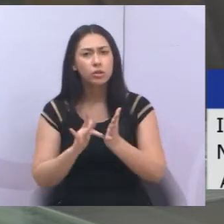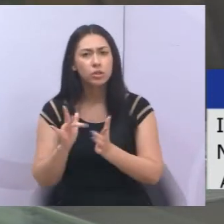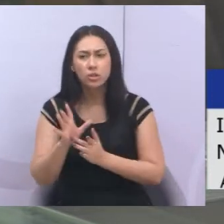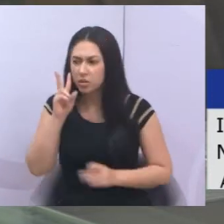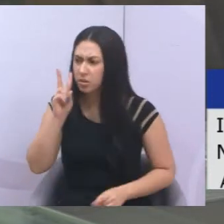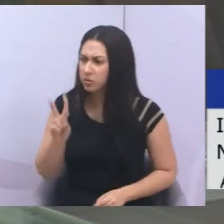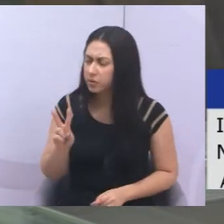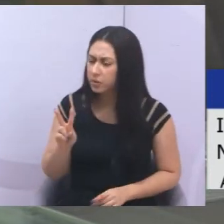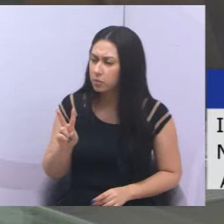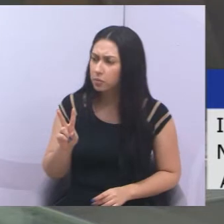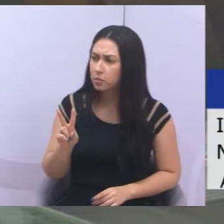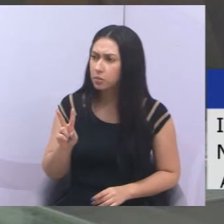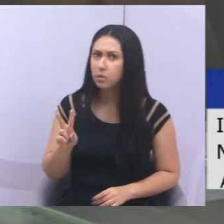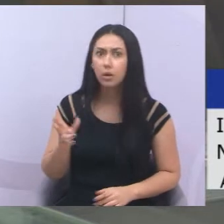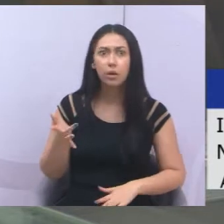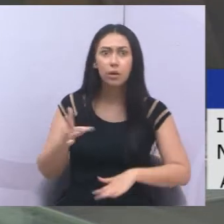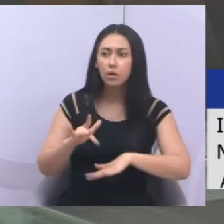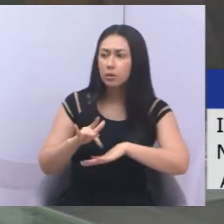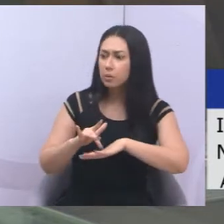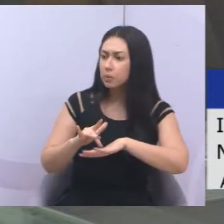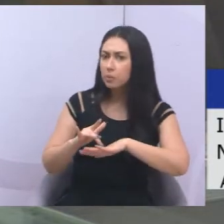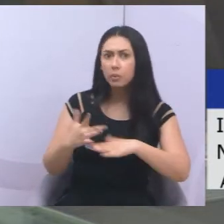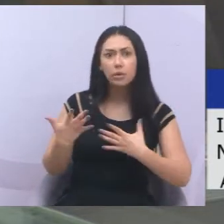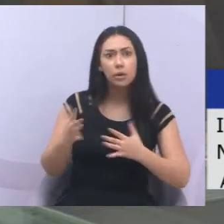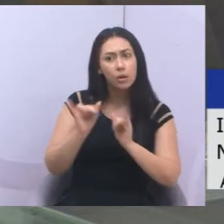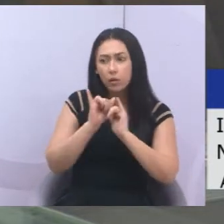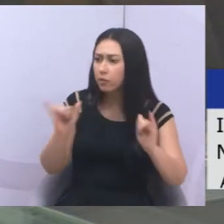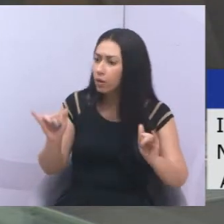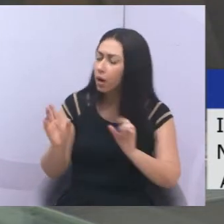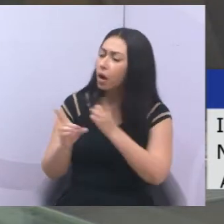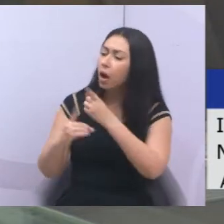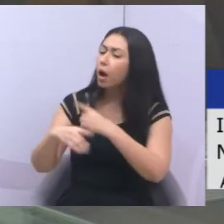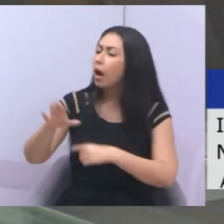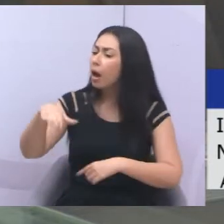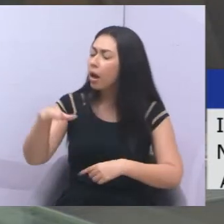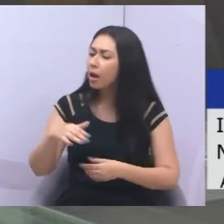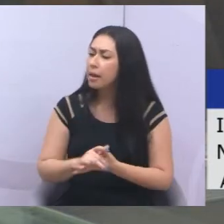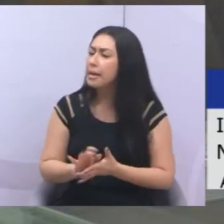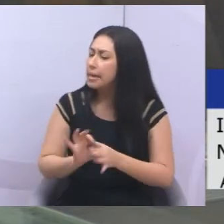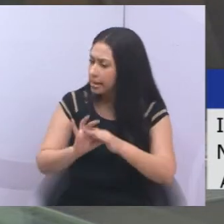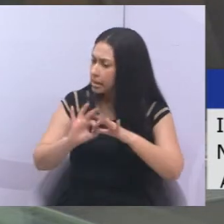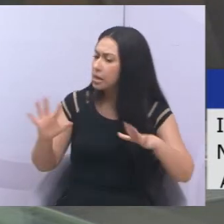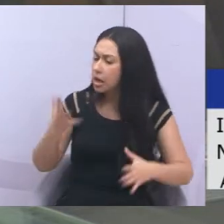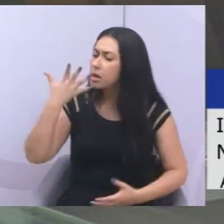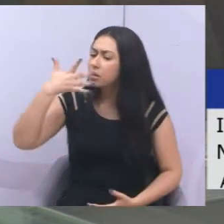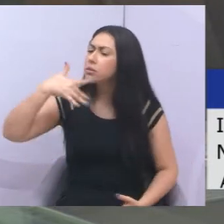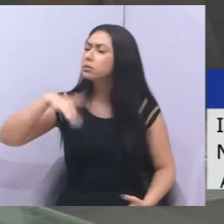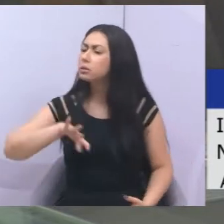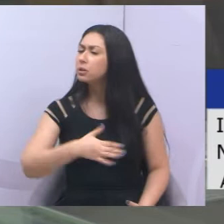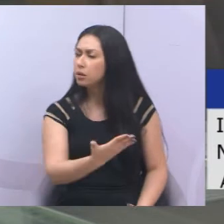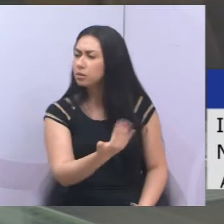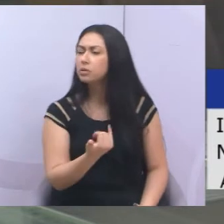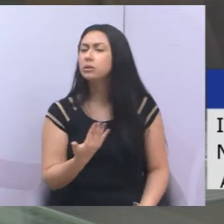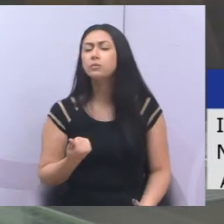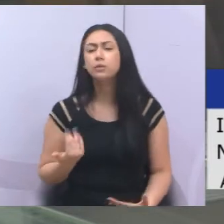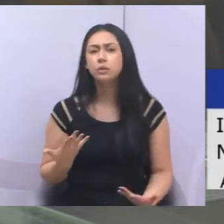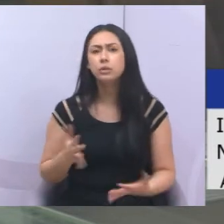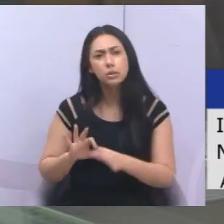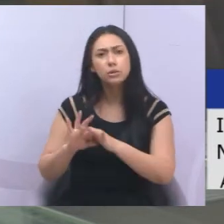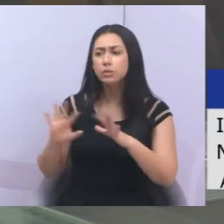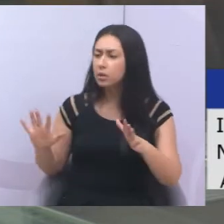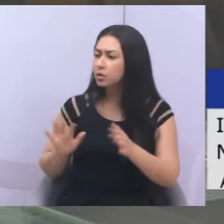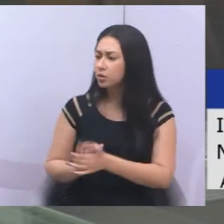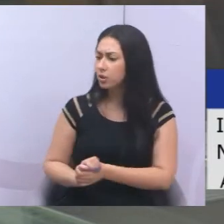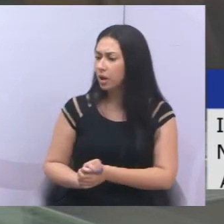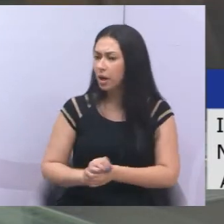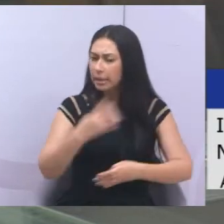isso, ficou indignado e lhes disse: deixem vir a mim as crianças, não